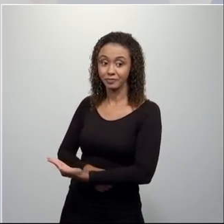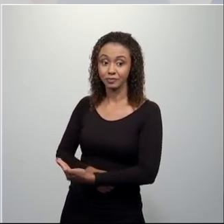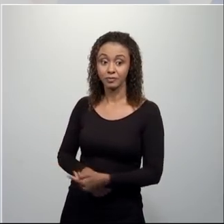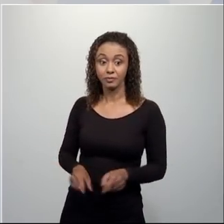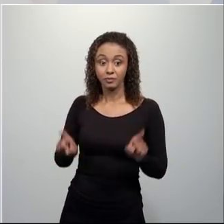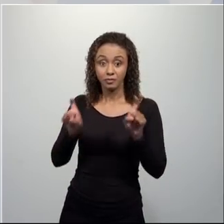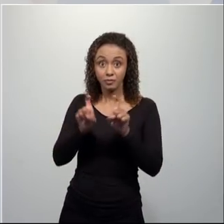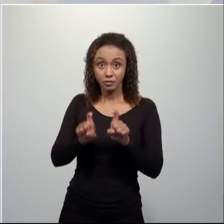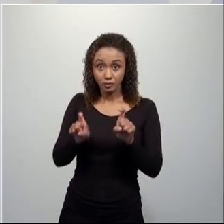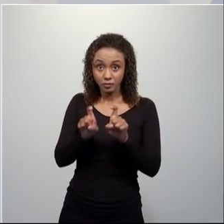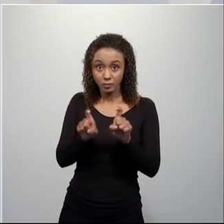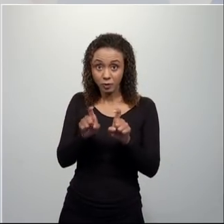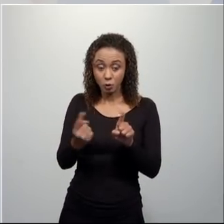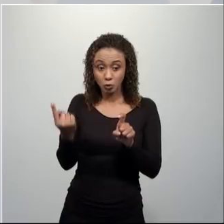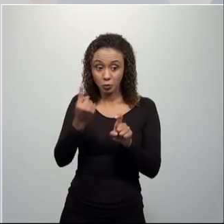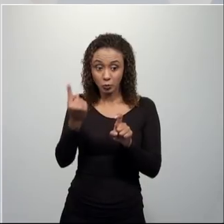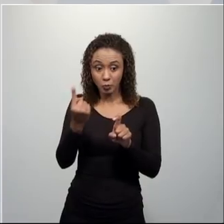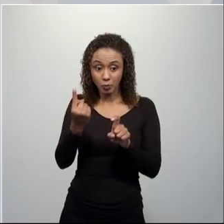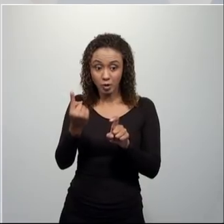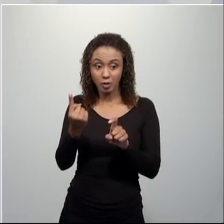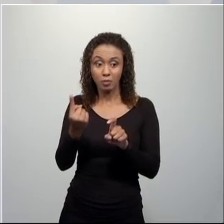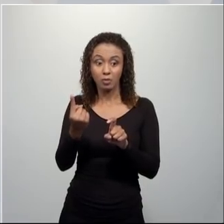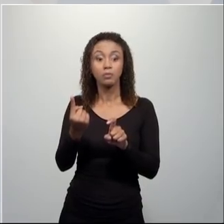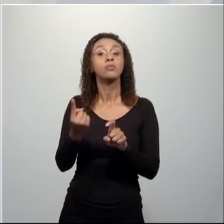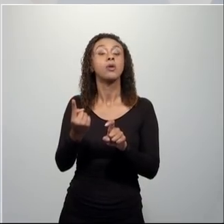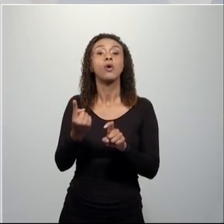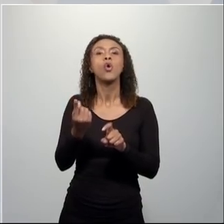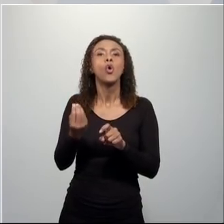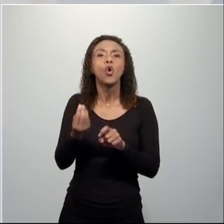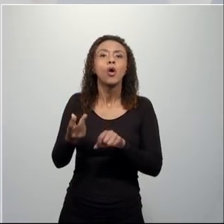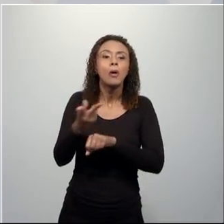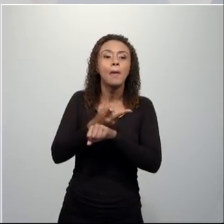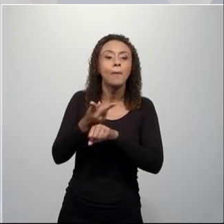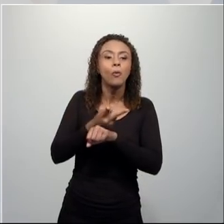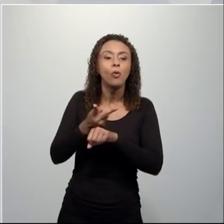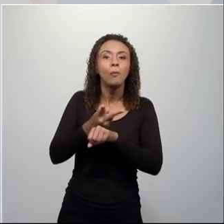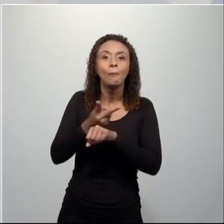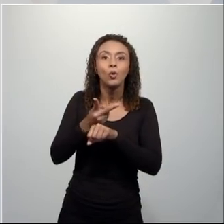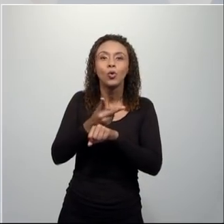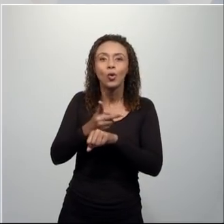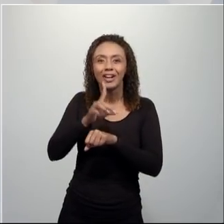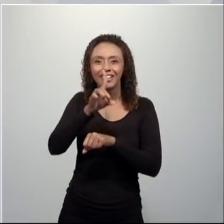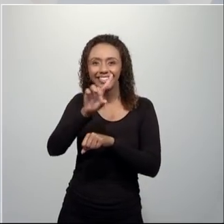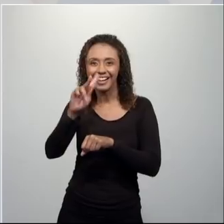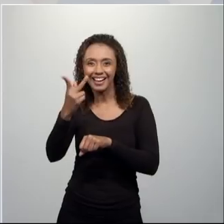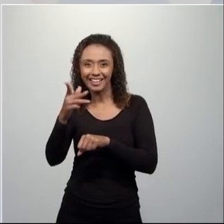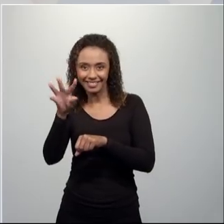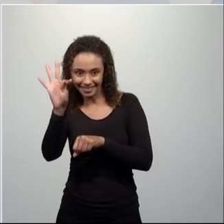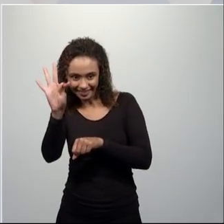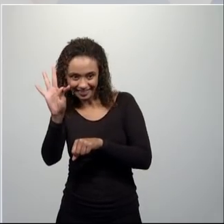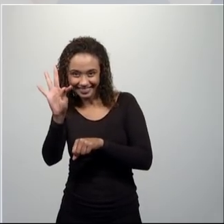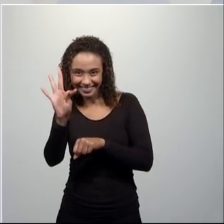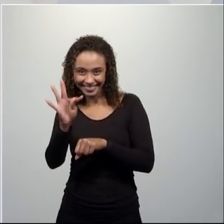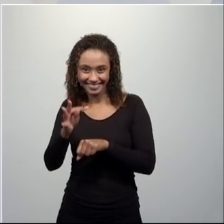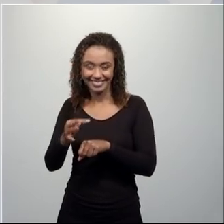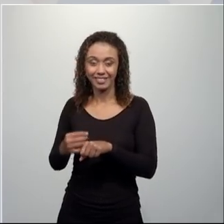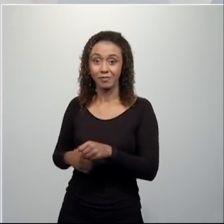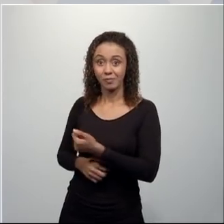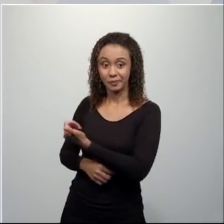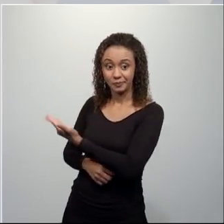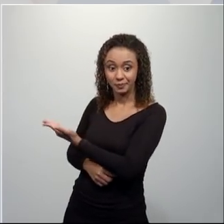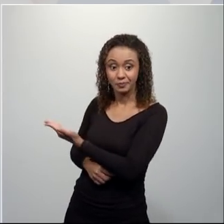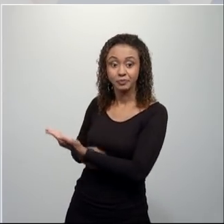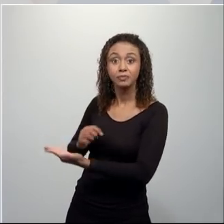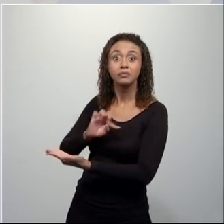busca um arquivo ou via dht ouvia trek e depois ele faz o download encontrou aqui três computadores que